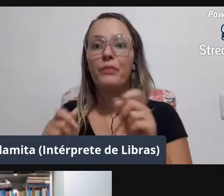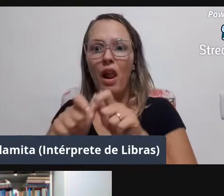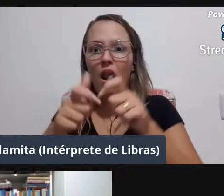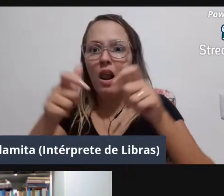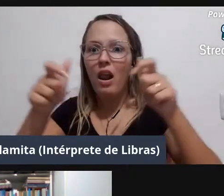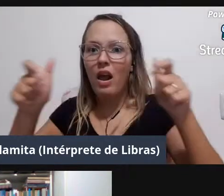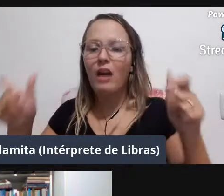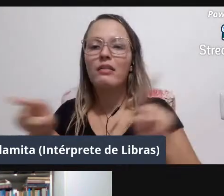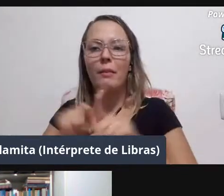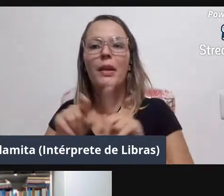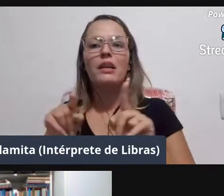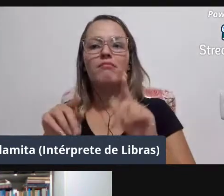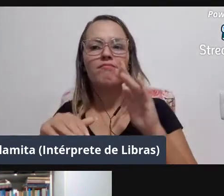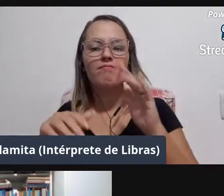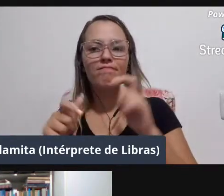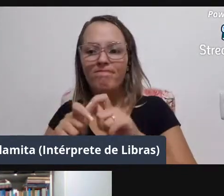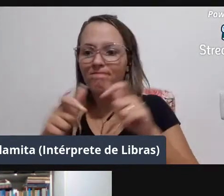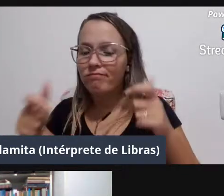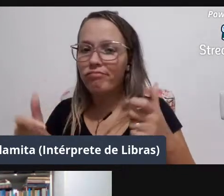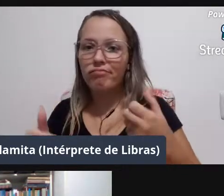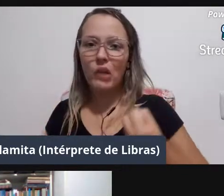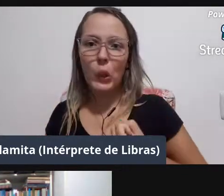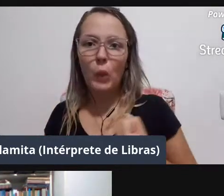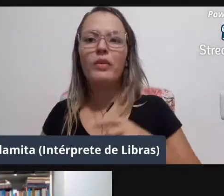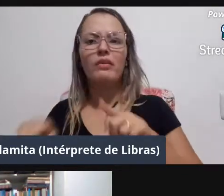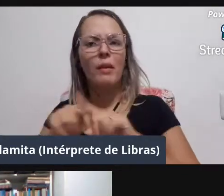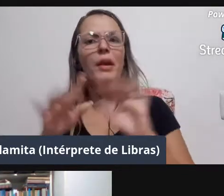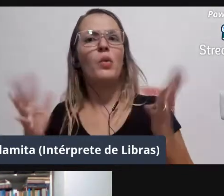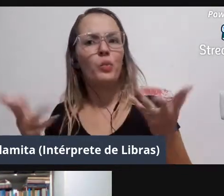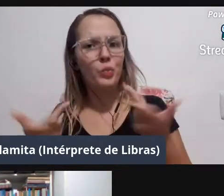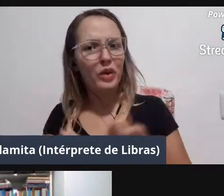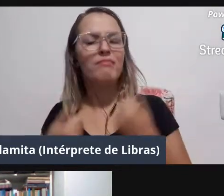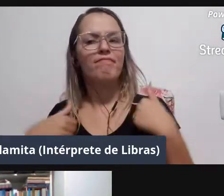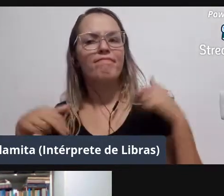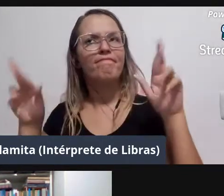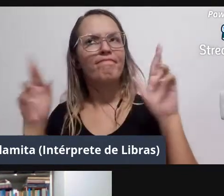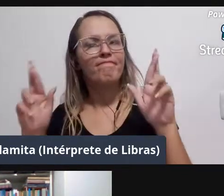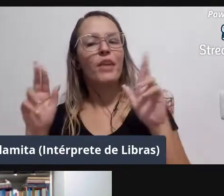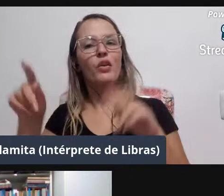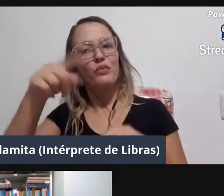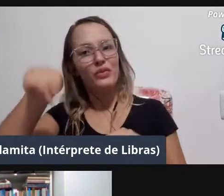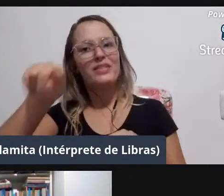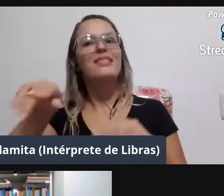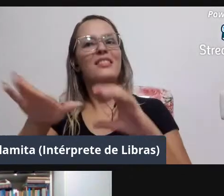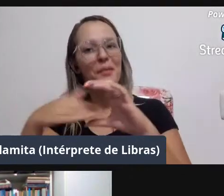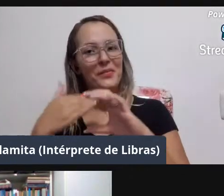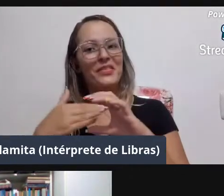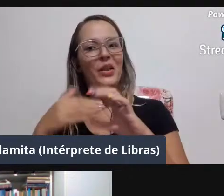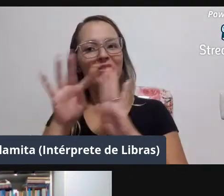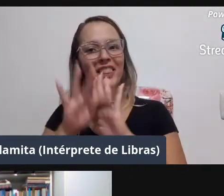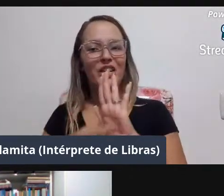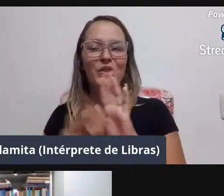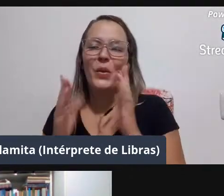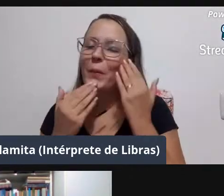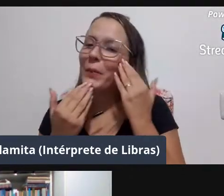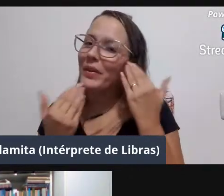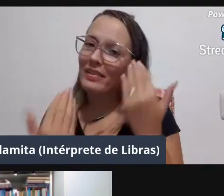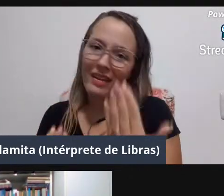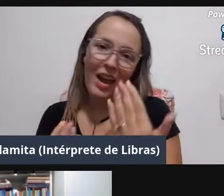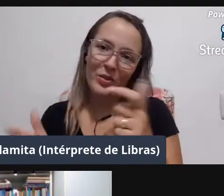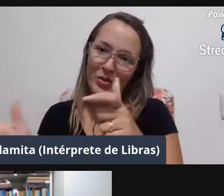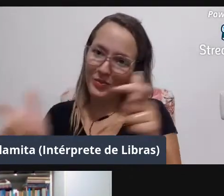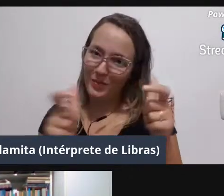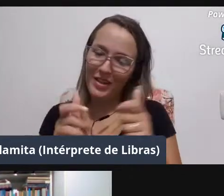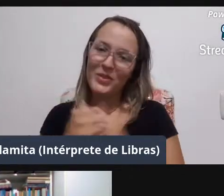qualidade as pesquisas. Então, sejam assim, espero que se animem de mandar seus textos. Obrigada pelo espaço, Zé Cláudio.